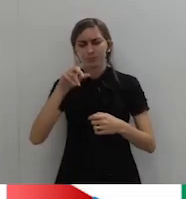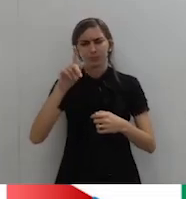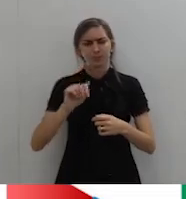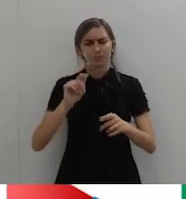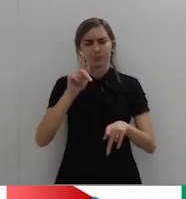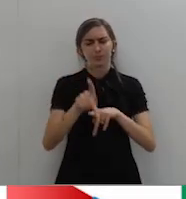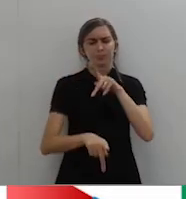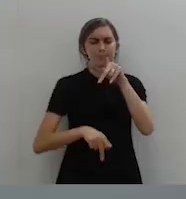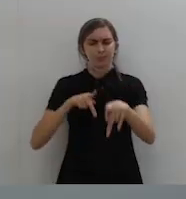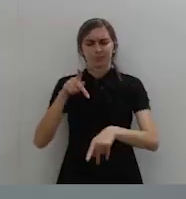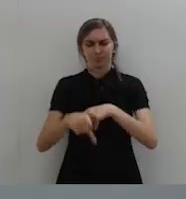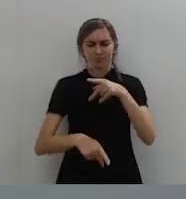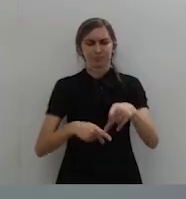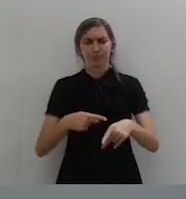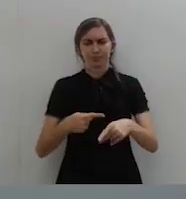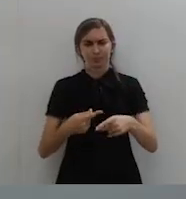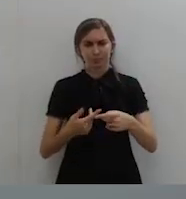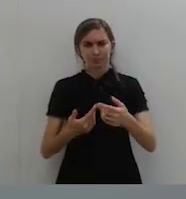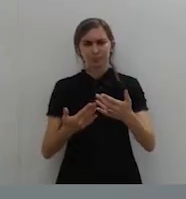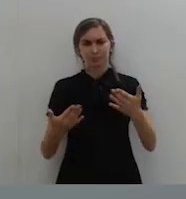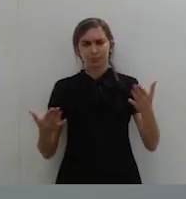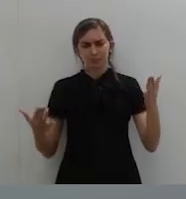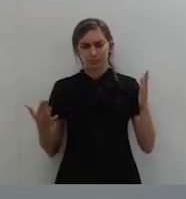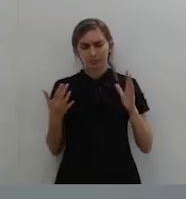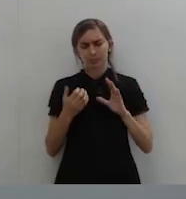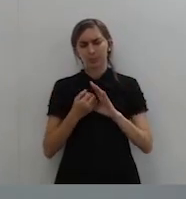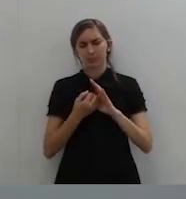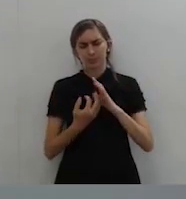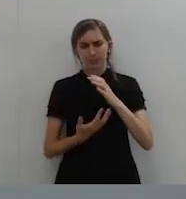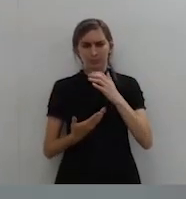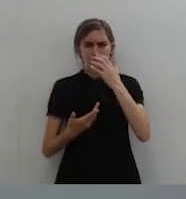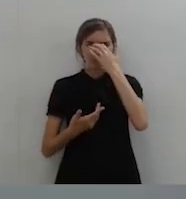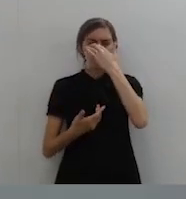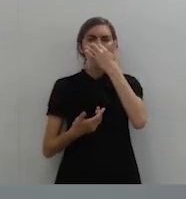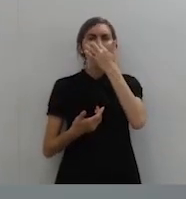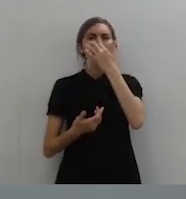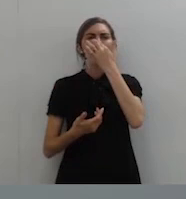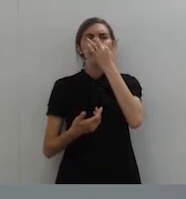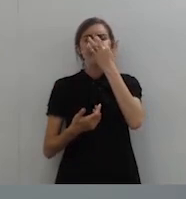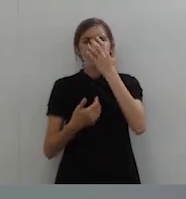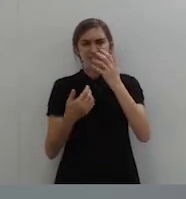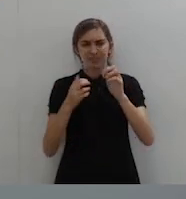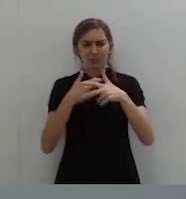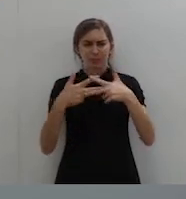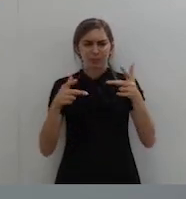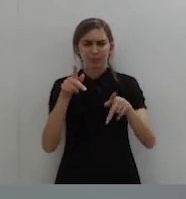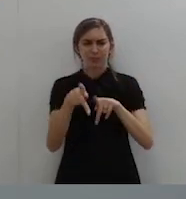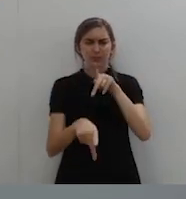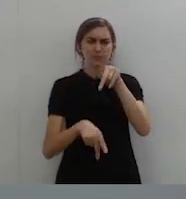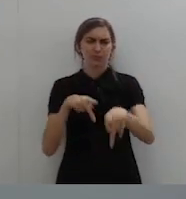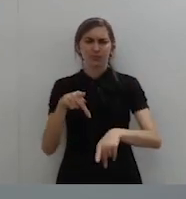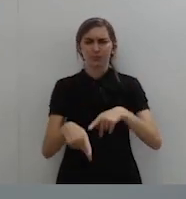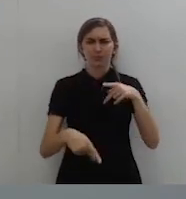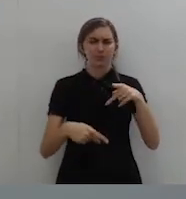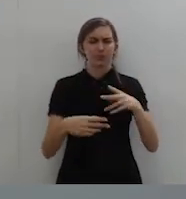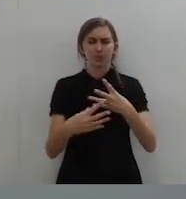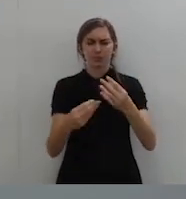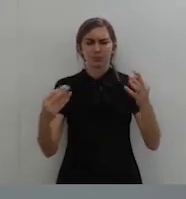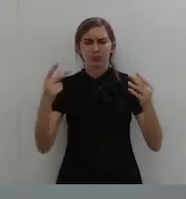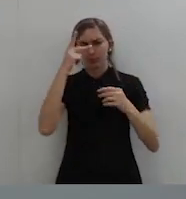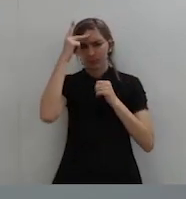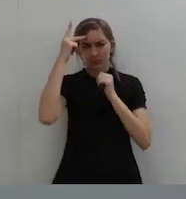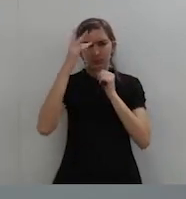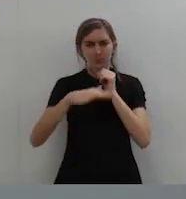Jogos populares, aqui a gente vai destrinchar um pouquinho mais. O que é algo popular? É algo que